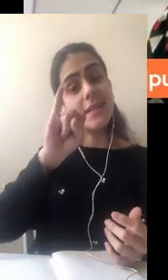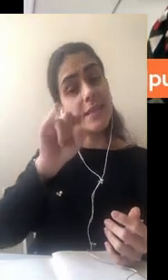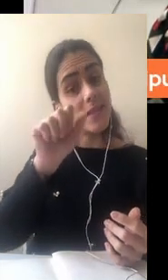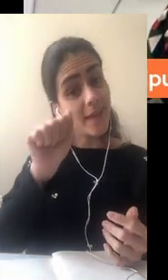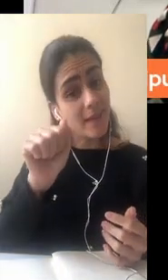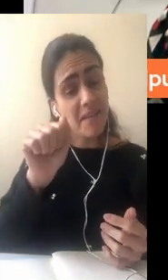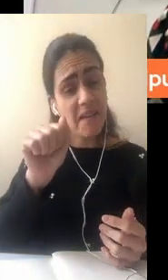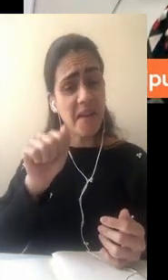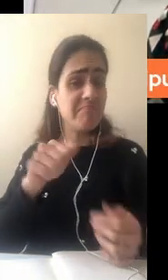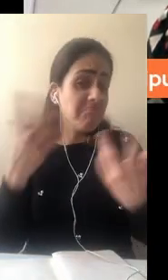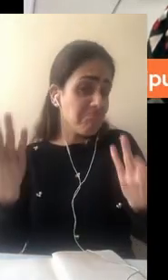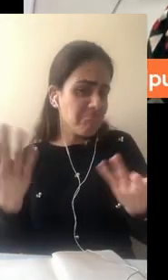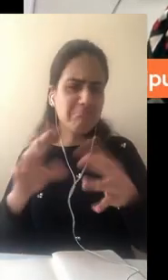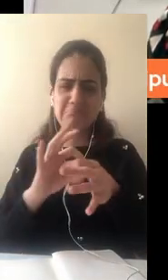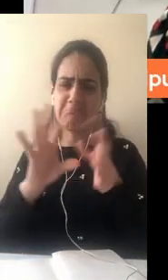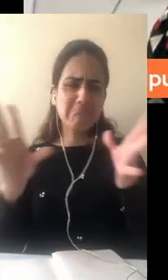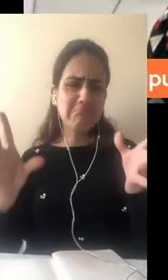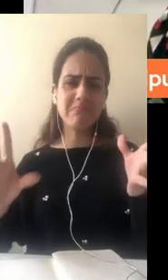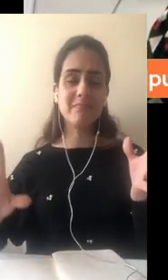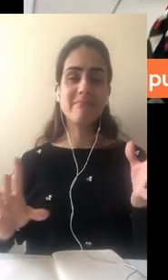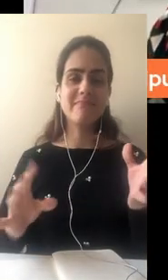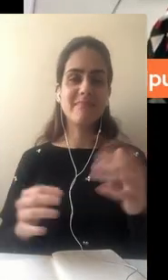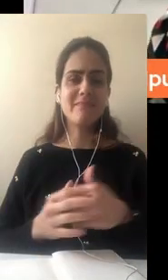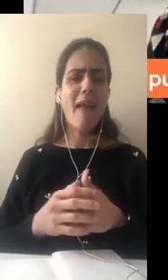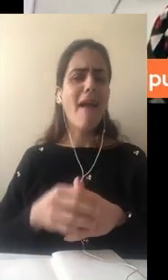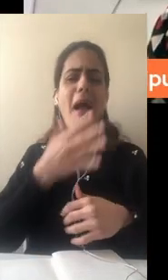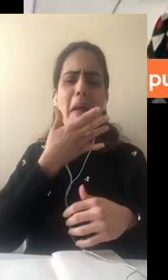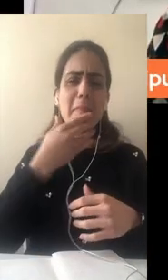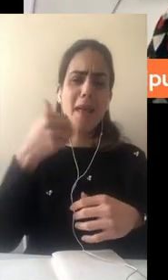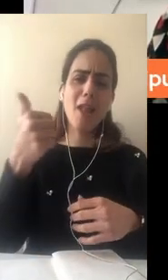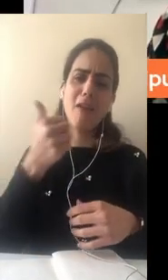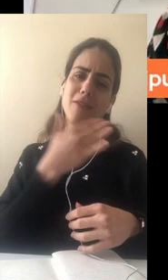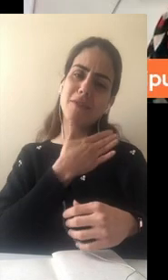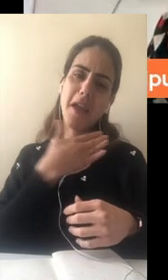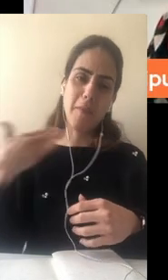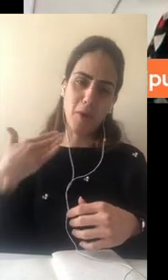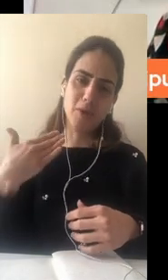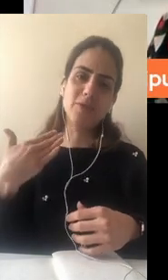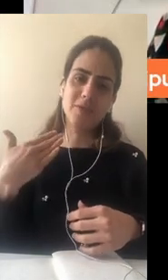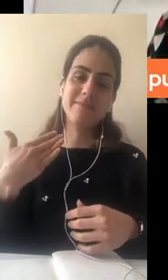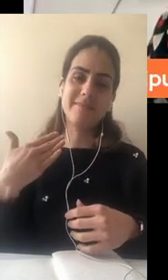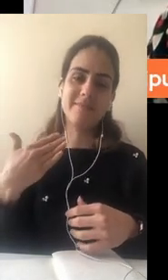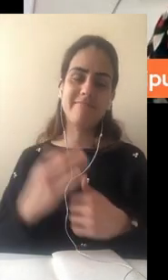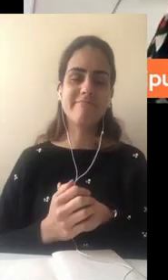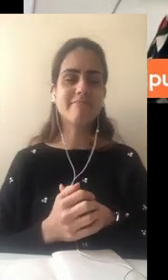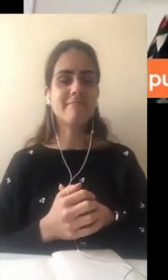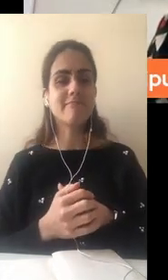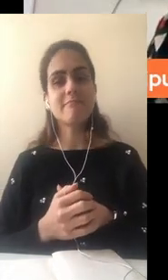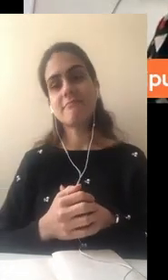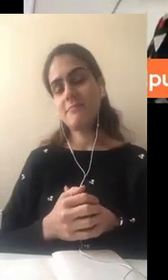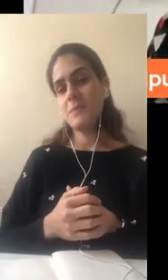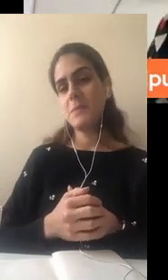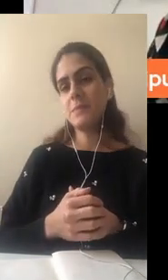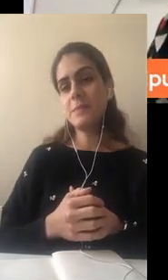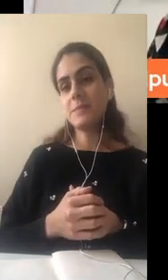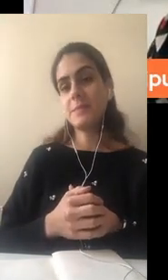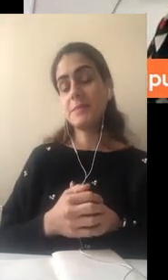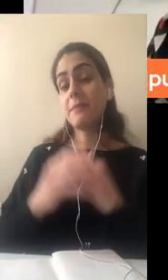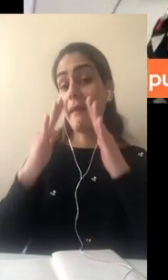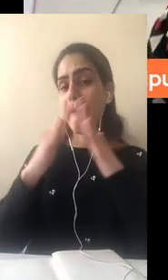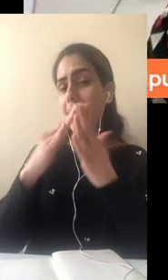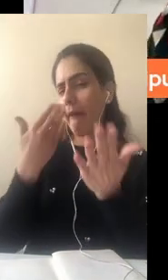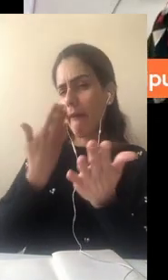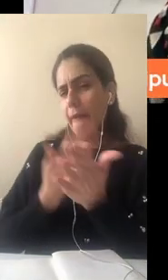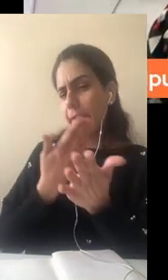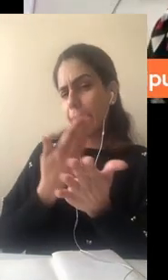própria morte no seu corpo. Olha só. Então, temos que ter esse cuidado. É muito comum, e é